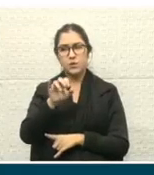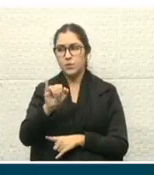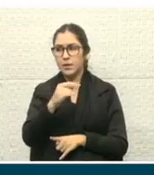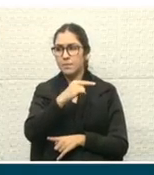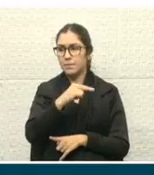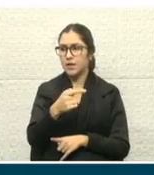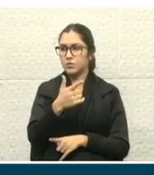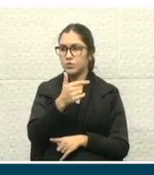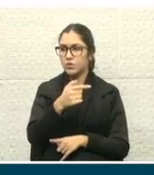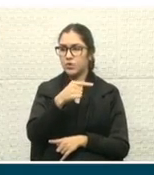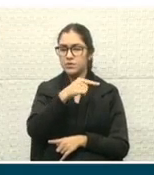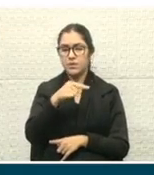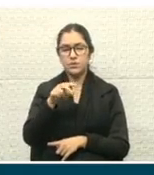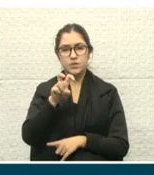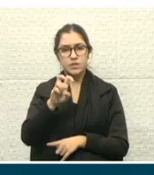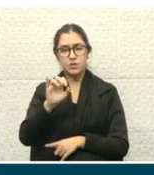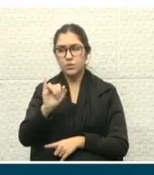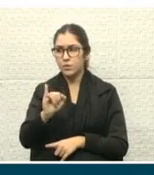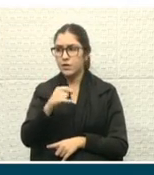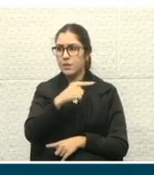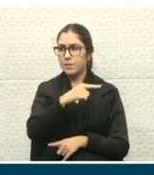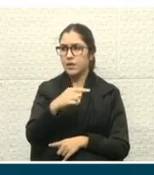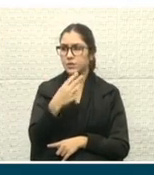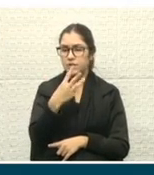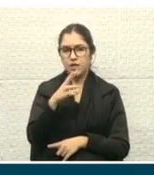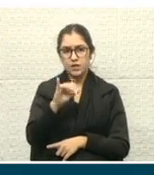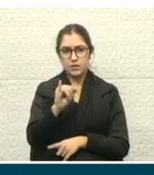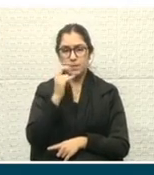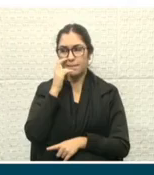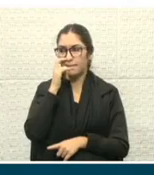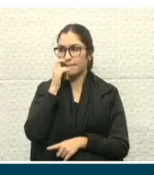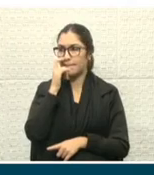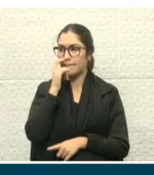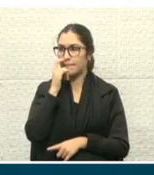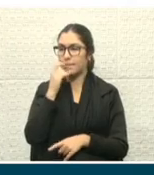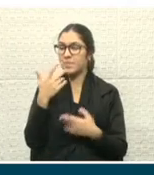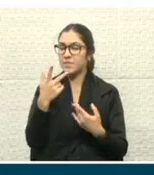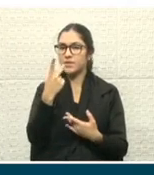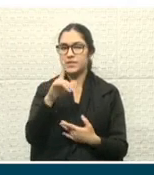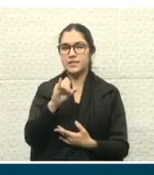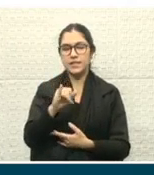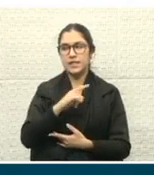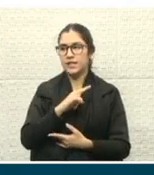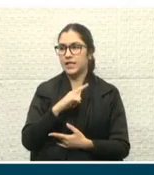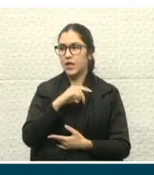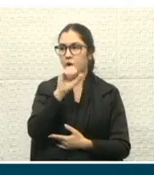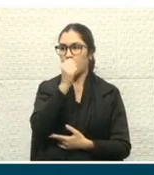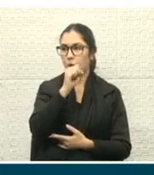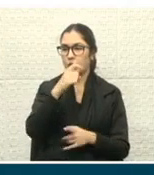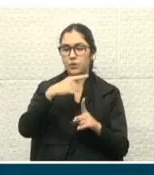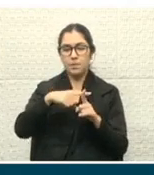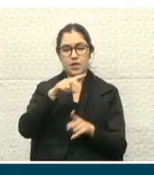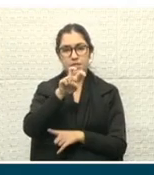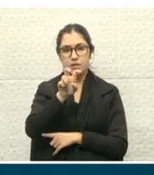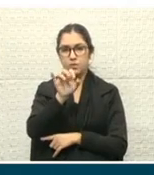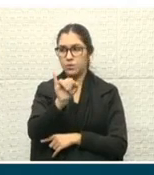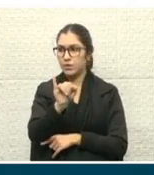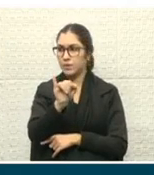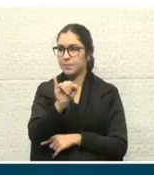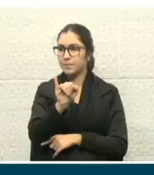menos 12 mais menos 5i e menos 3i. Bom, se eu tenho 8 mais